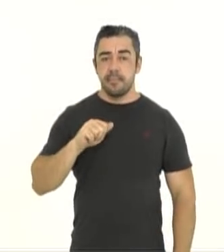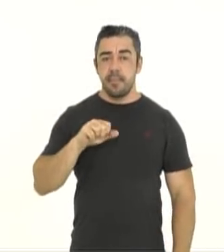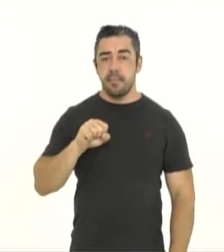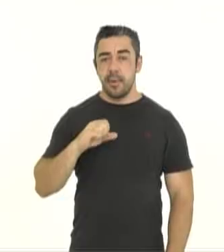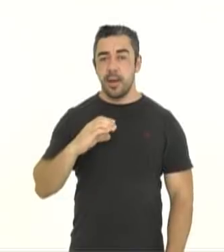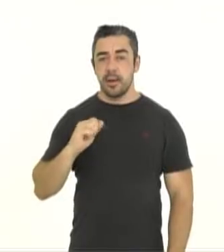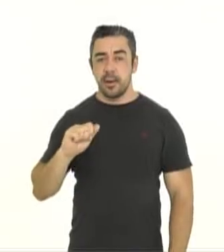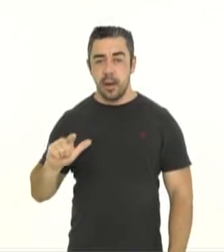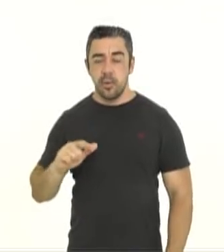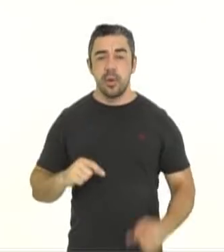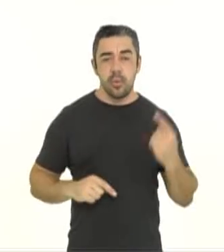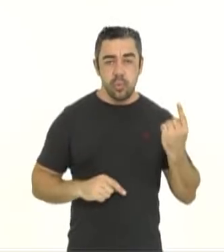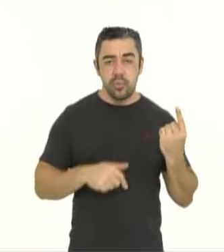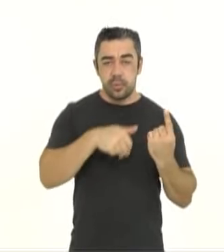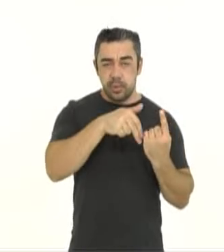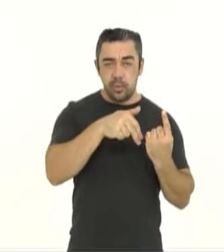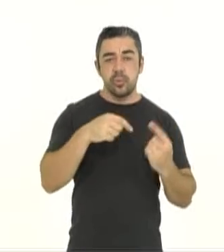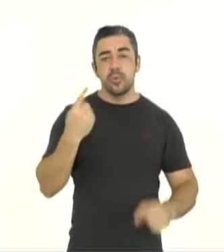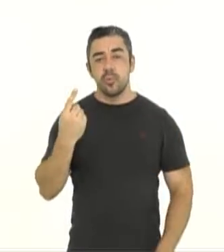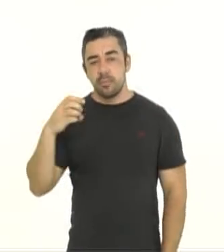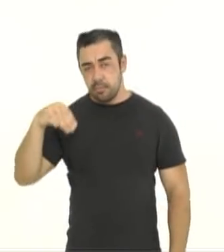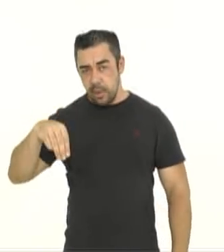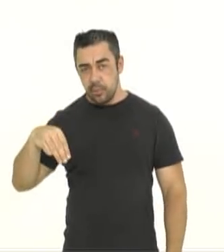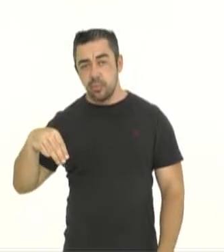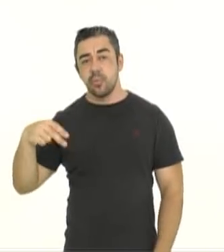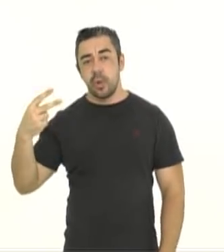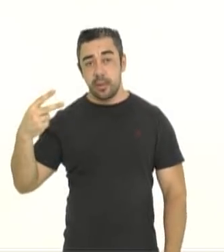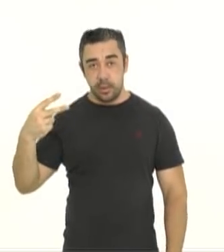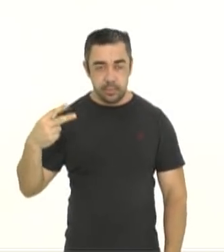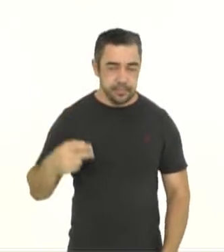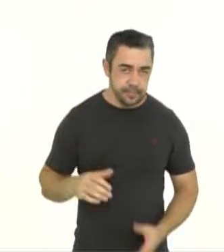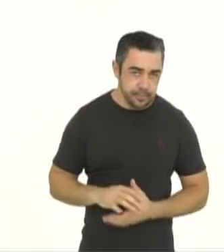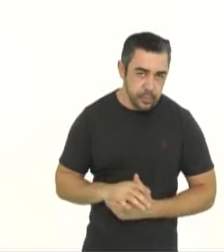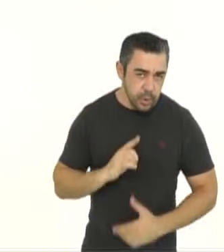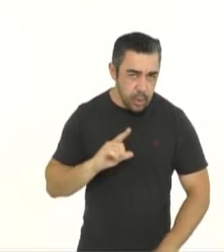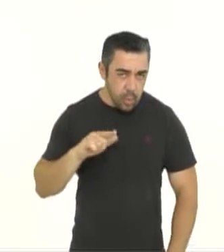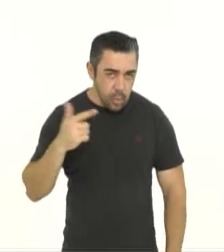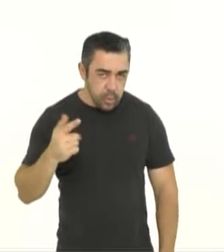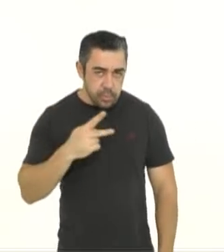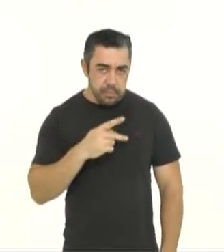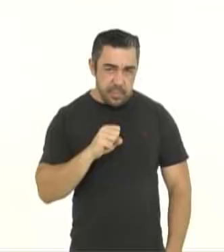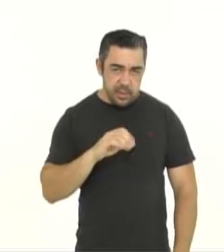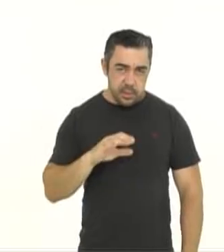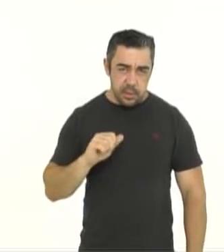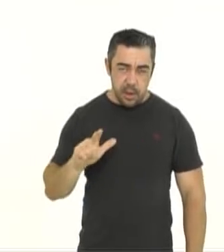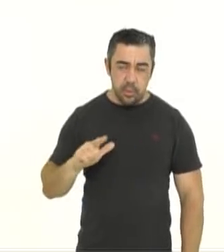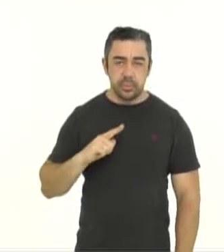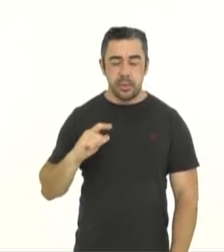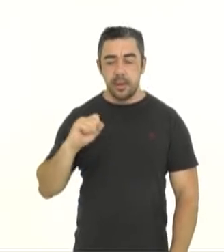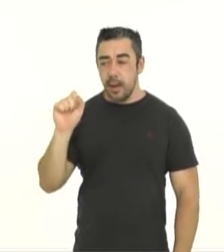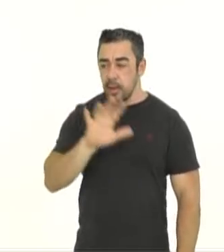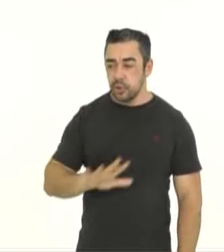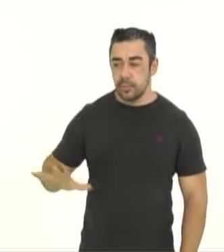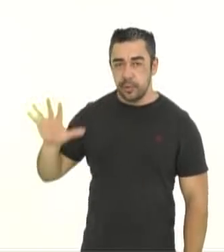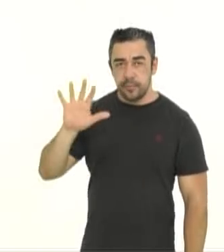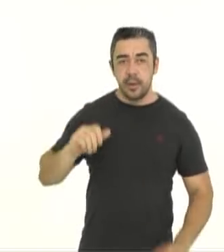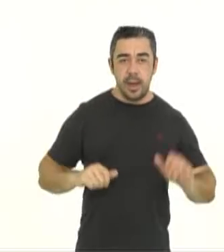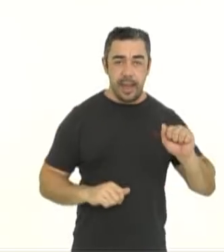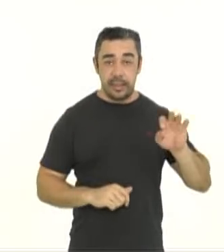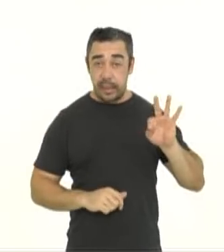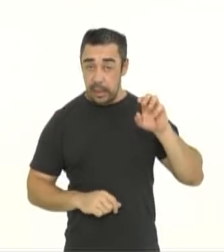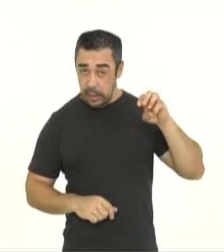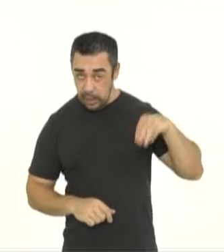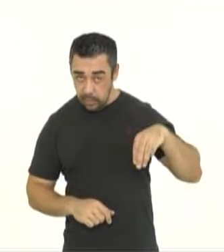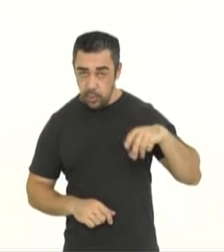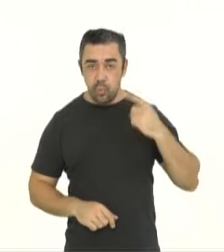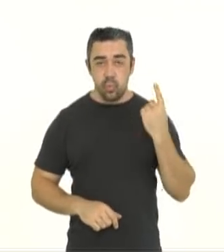aplicação de 1 newton em 1 metro quadrado. A gente também tem outras unidades além do Pascal. A atmosfera, que o símbolo é ATM, e